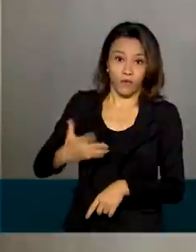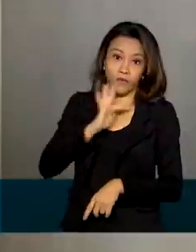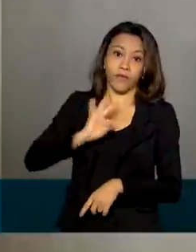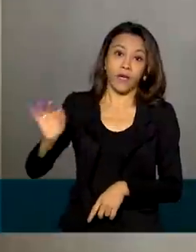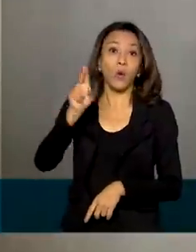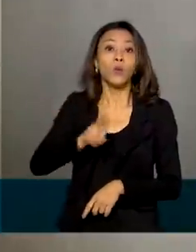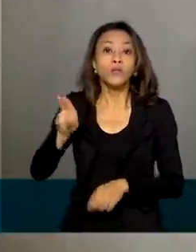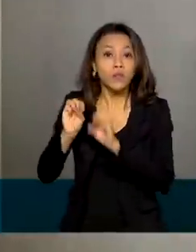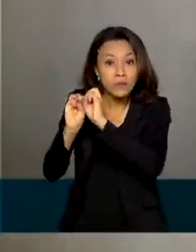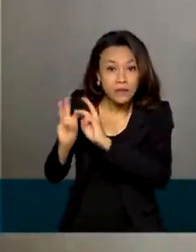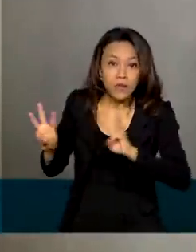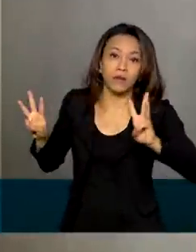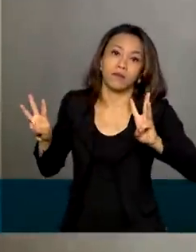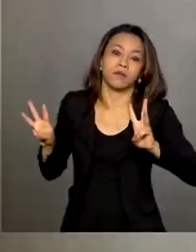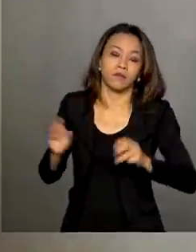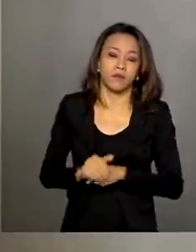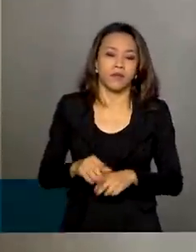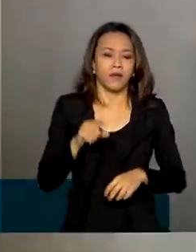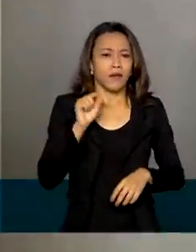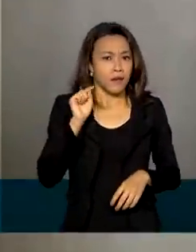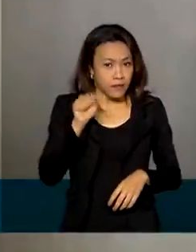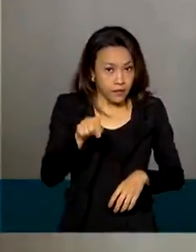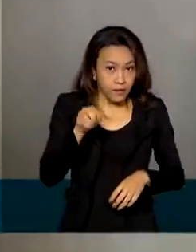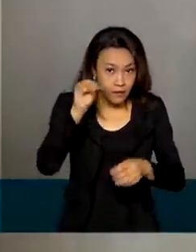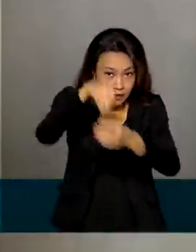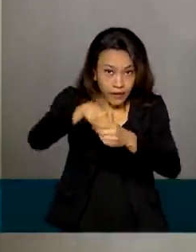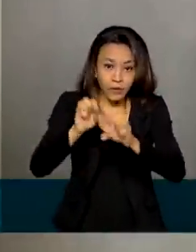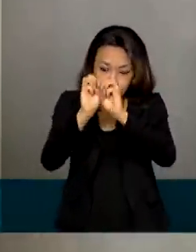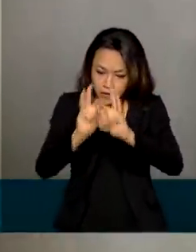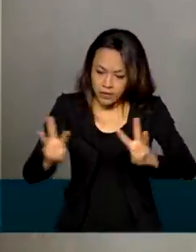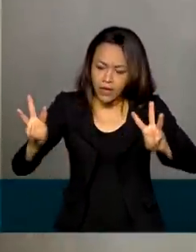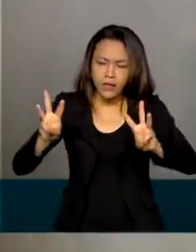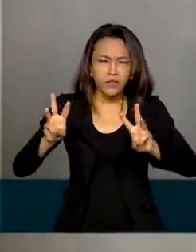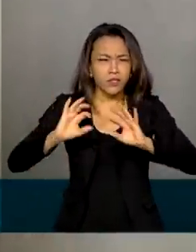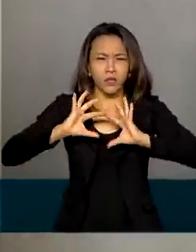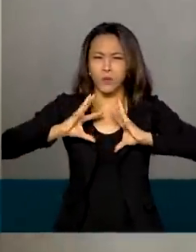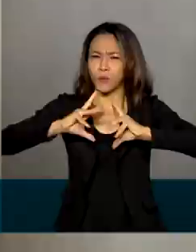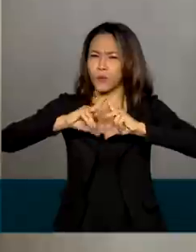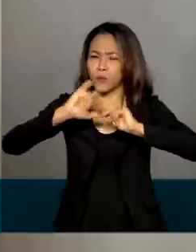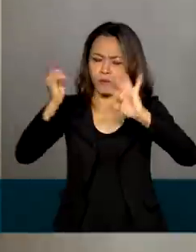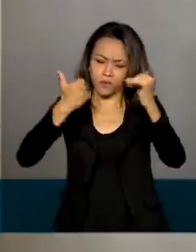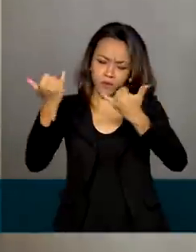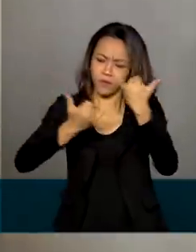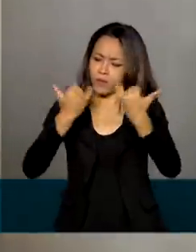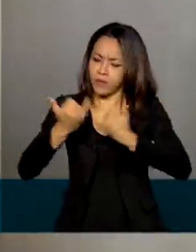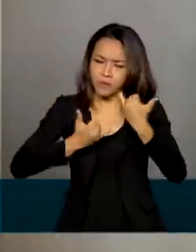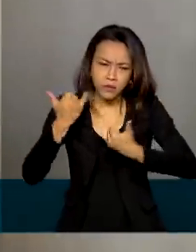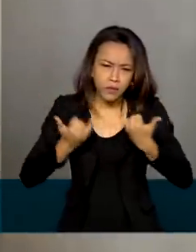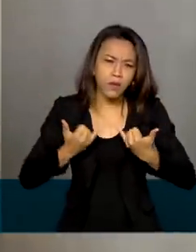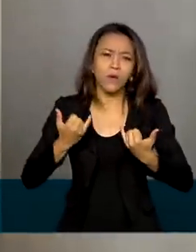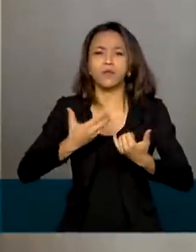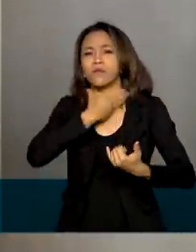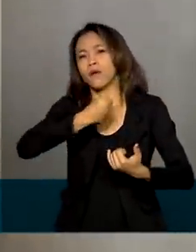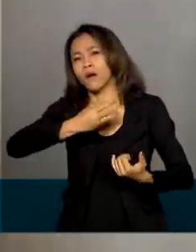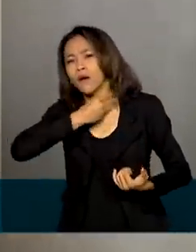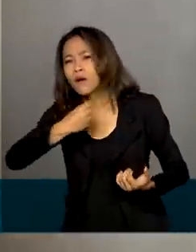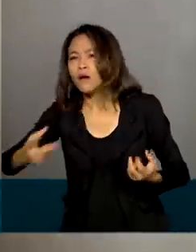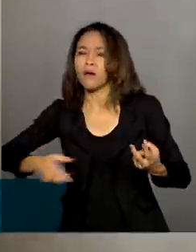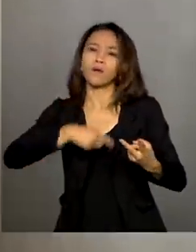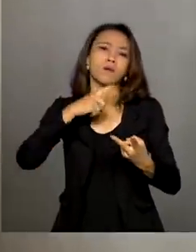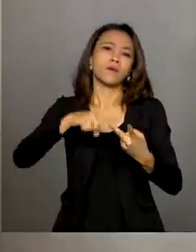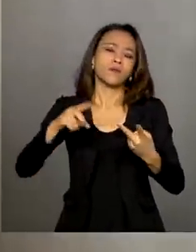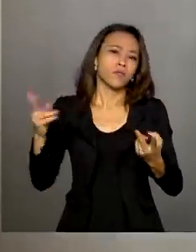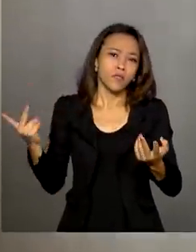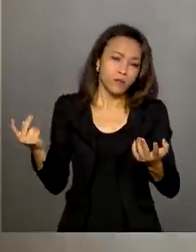site lá pinturas as instruções necessárias esclarecendo as diversas situações default possível e